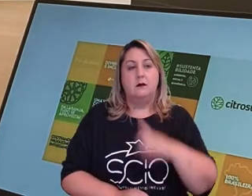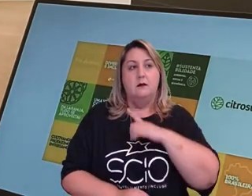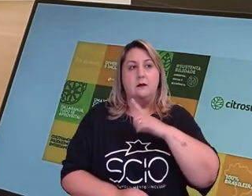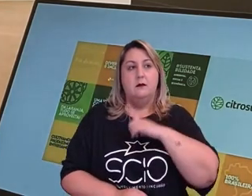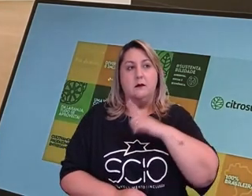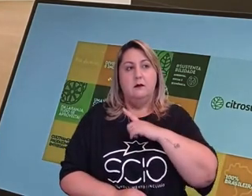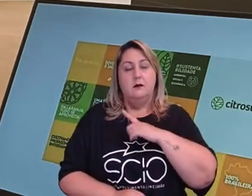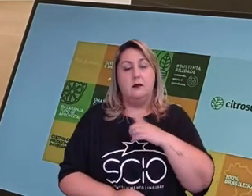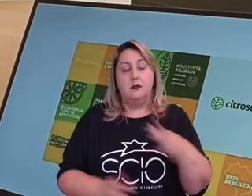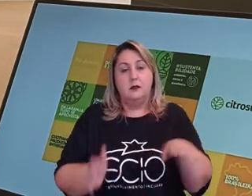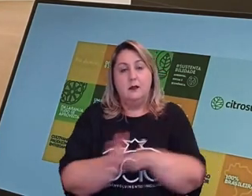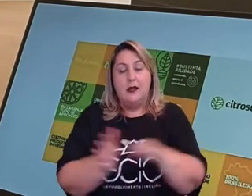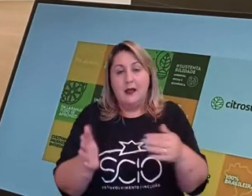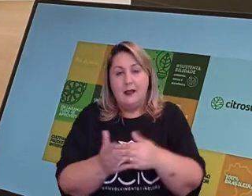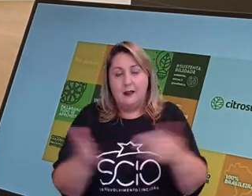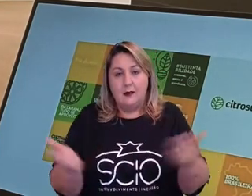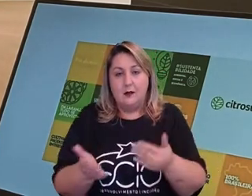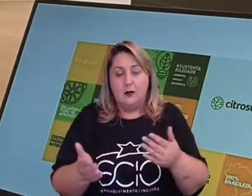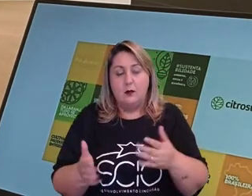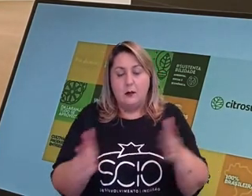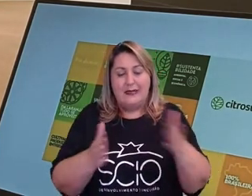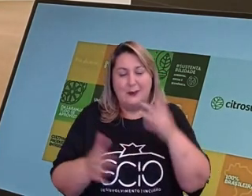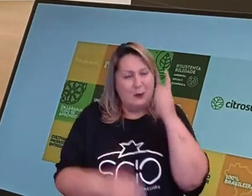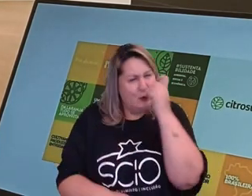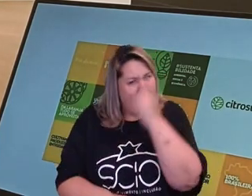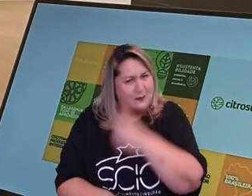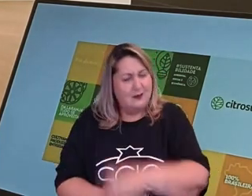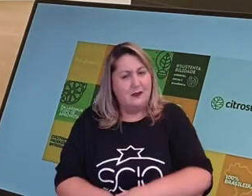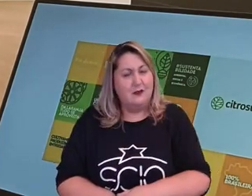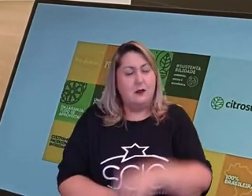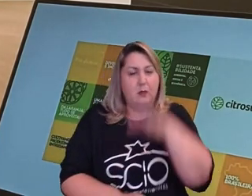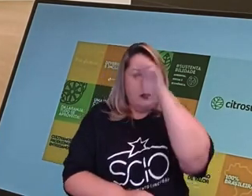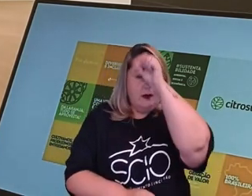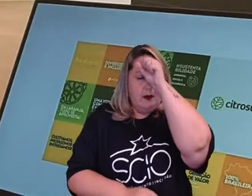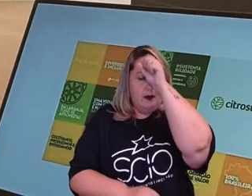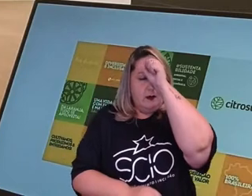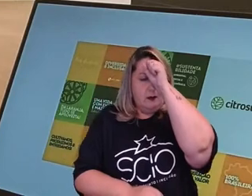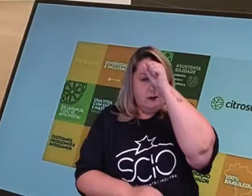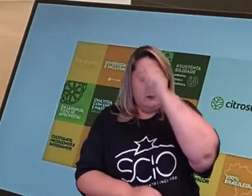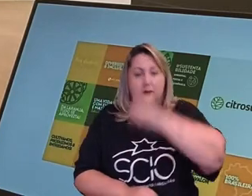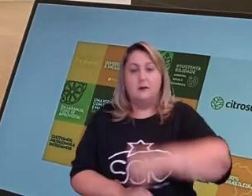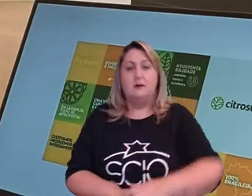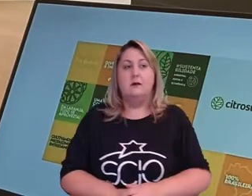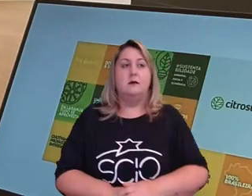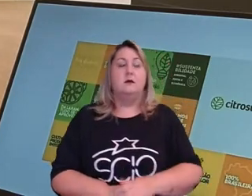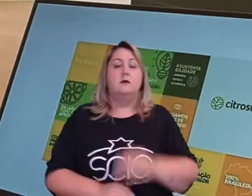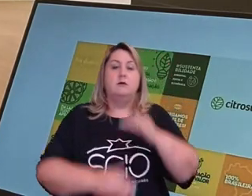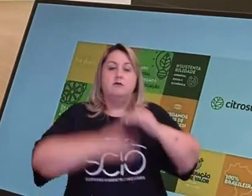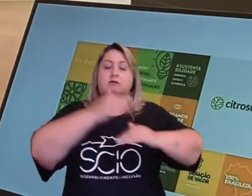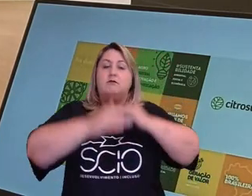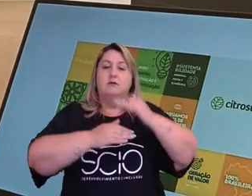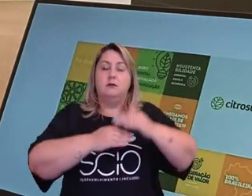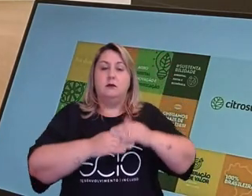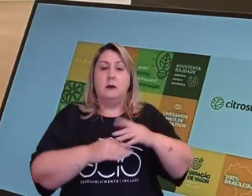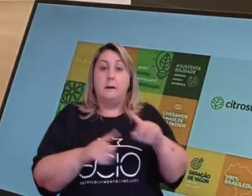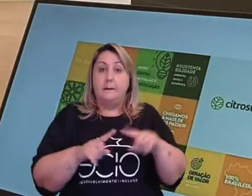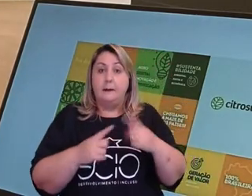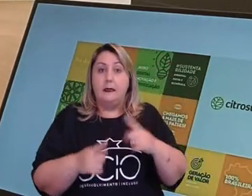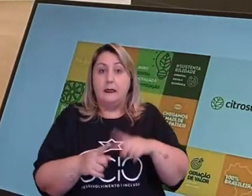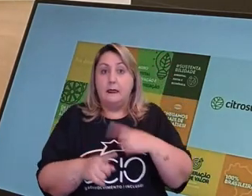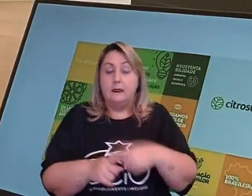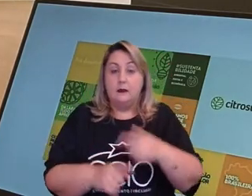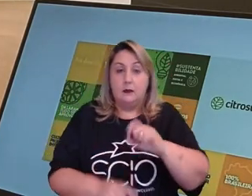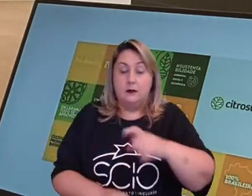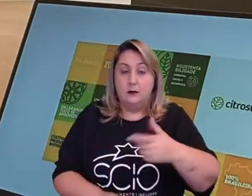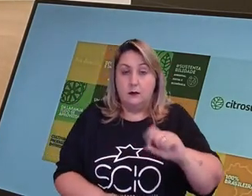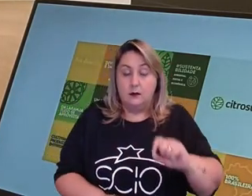aqui, em tempos tão difíceis, em aprendizado constante que a gente tem tido ao longo, principalmente desse último ano, em função